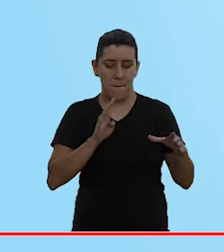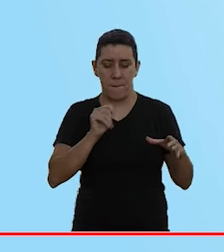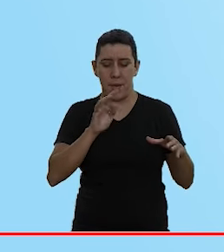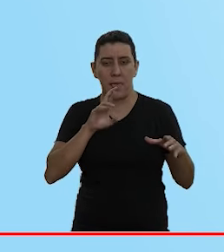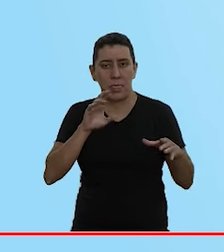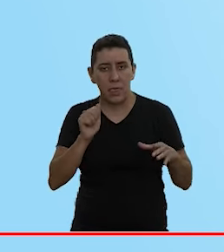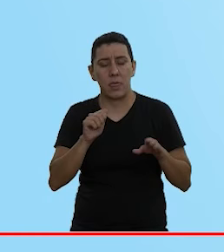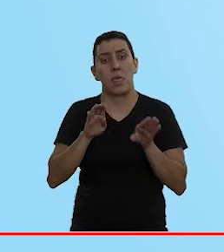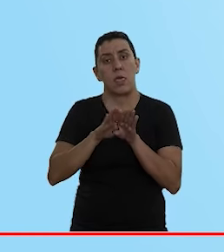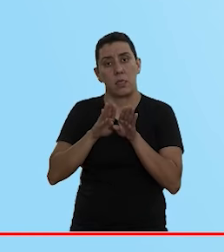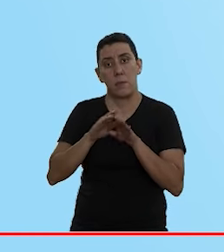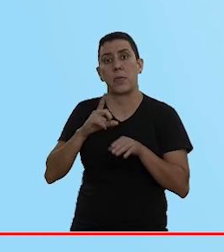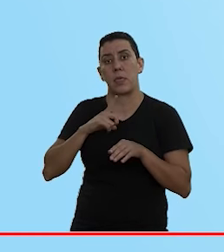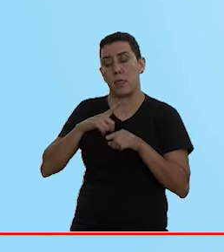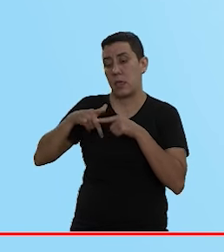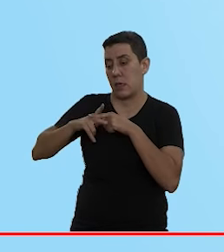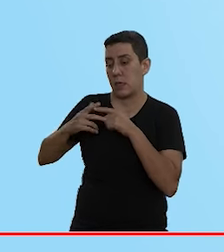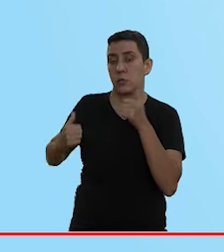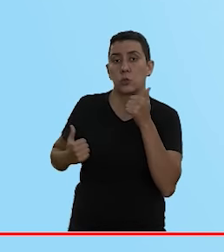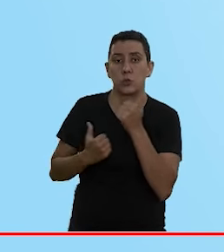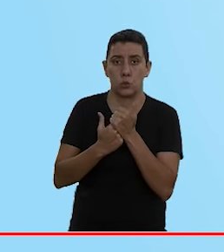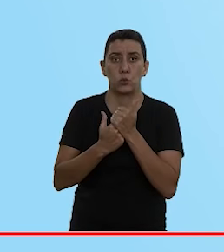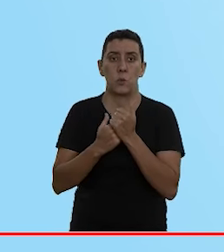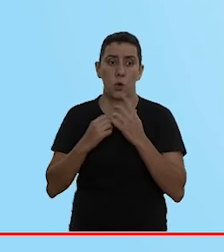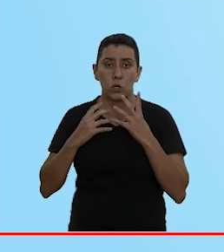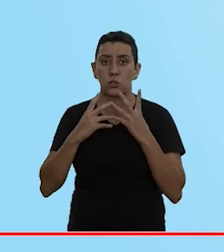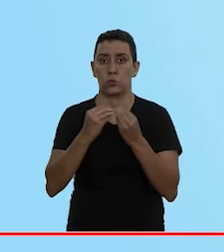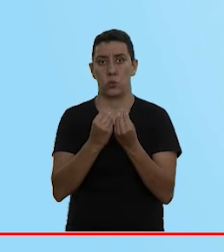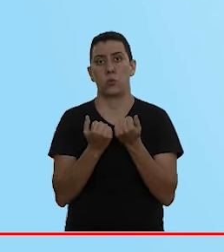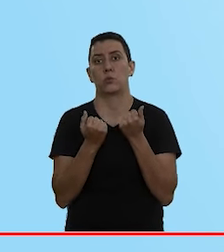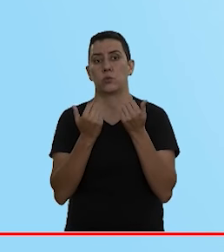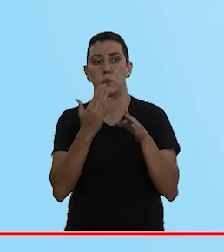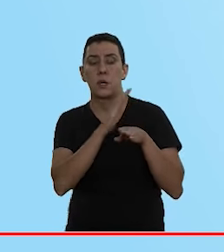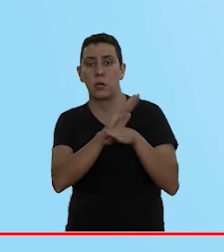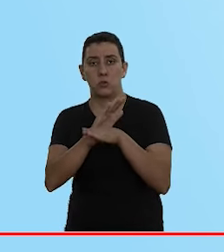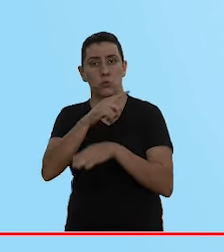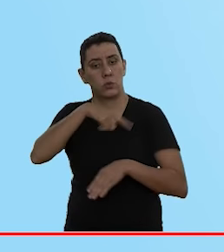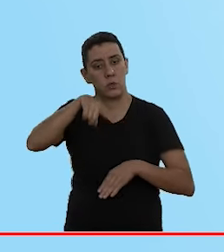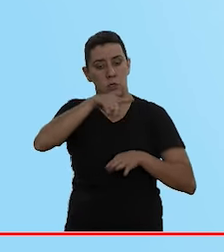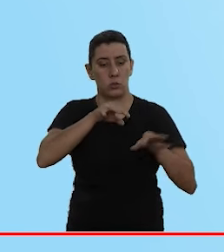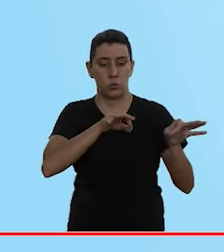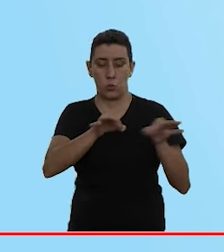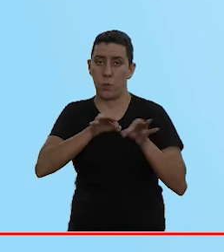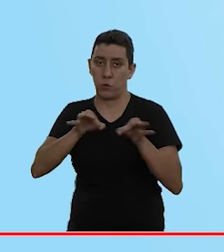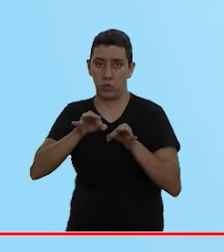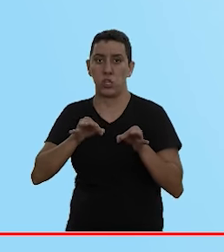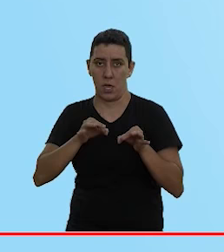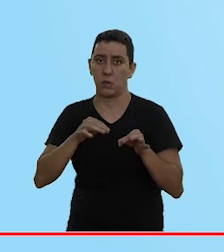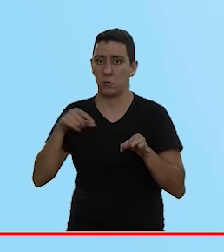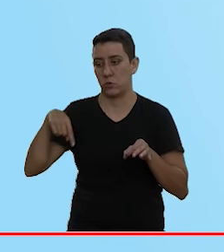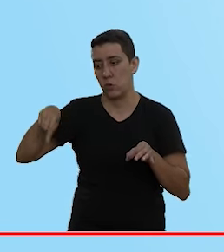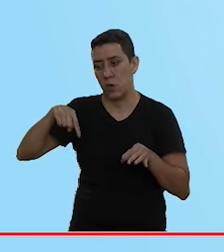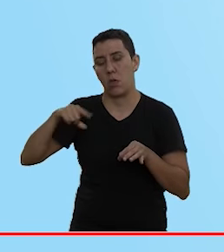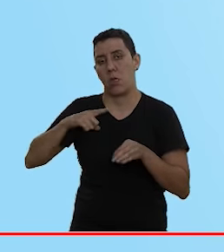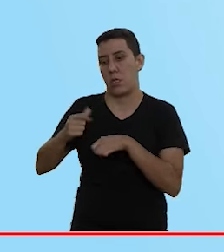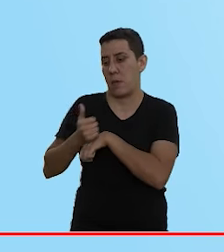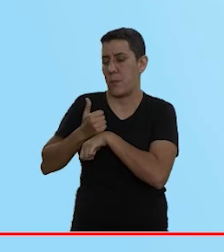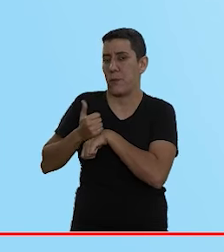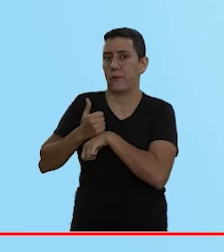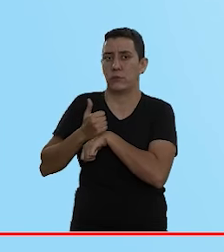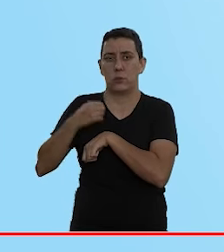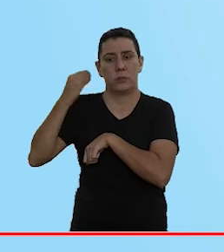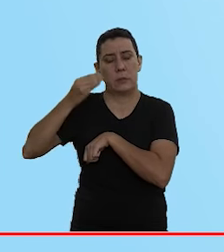de atendimento, levando toda a experiência e a competência técnica também da Huawei para os clientes